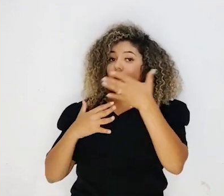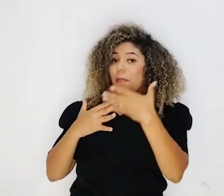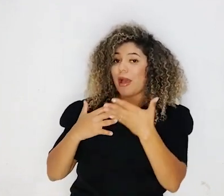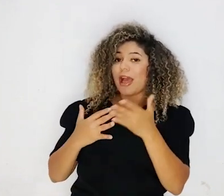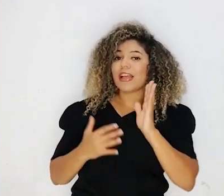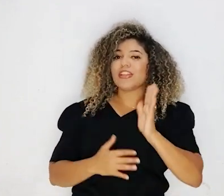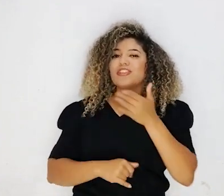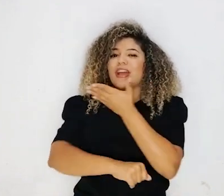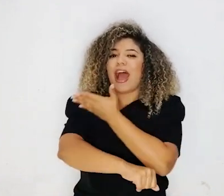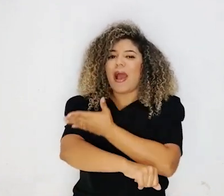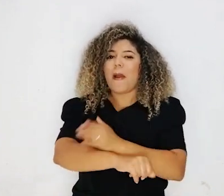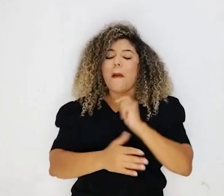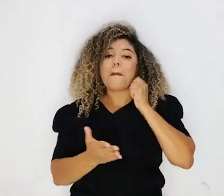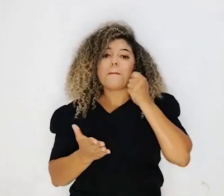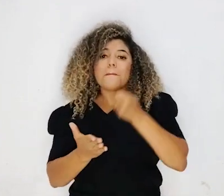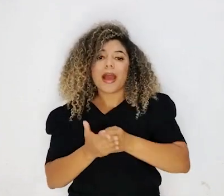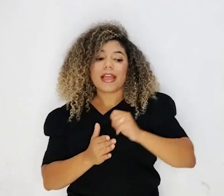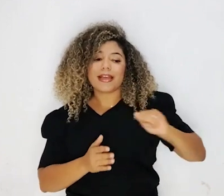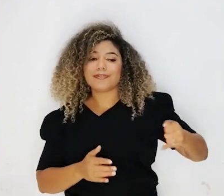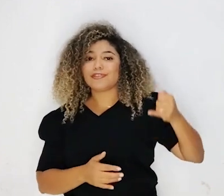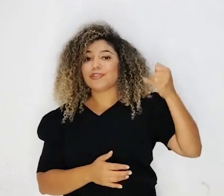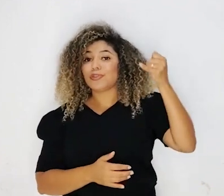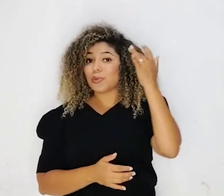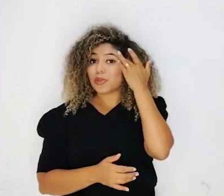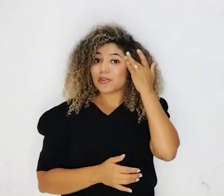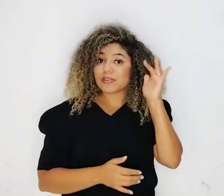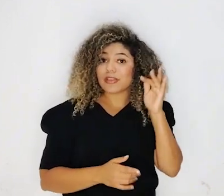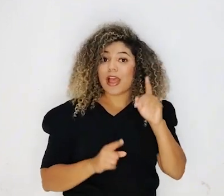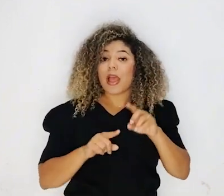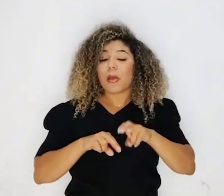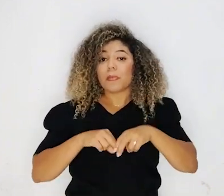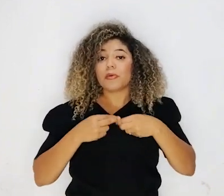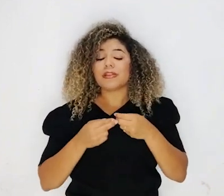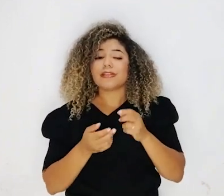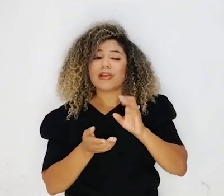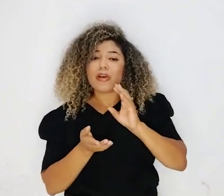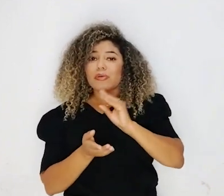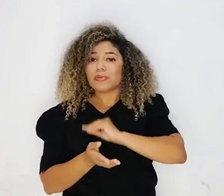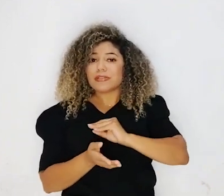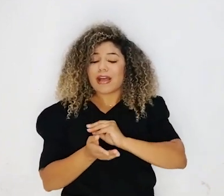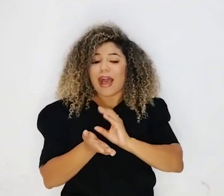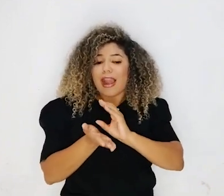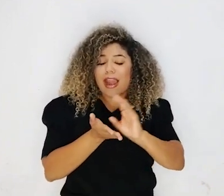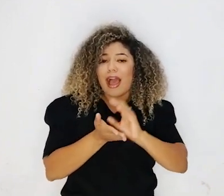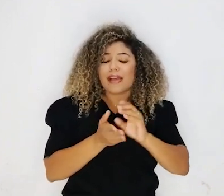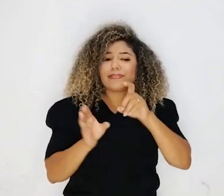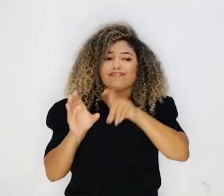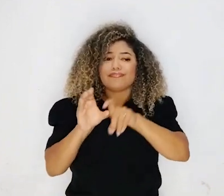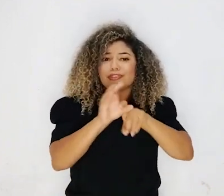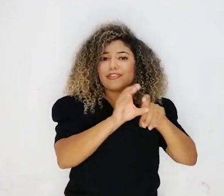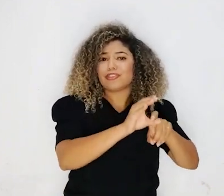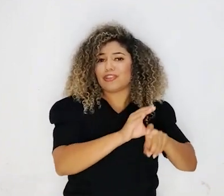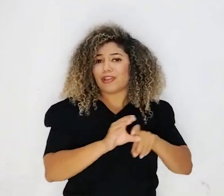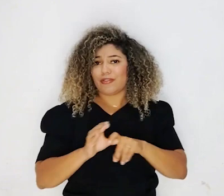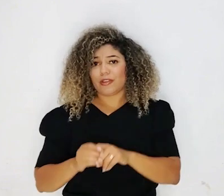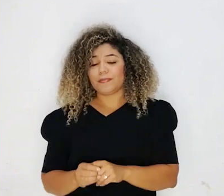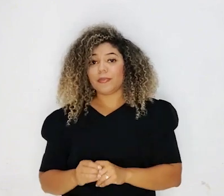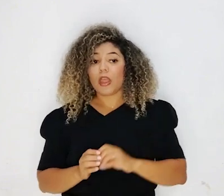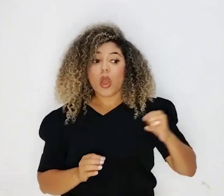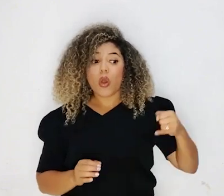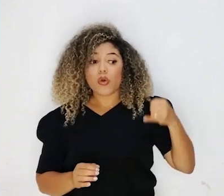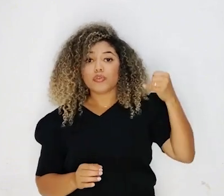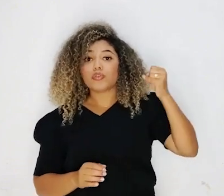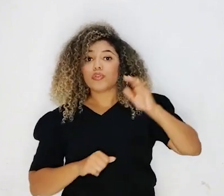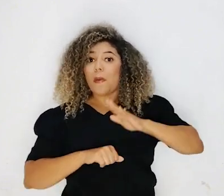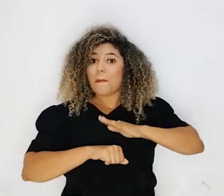hábito, pagando juros sem saber e, assim, comprometendo seu orçamento e fazendo dívidas financeiras em que os